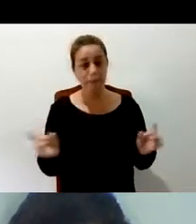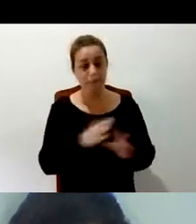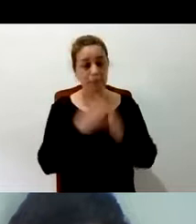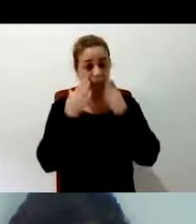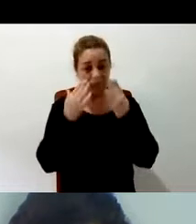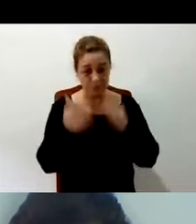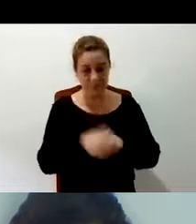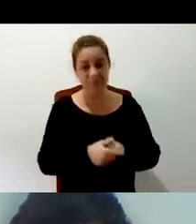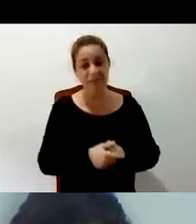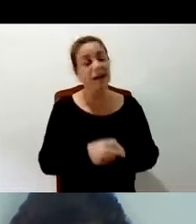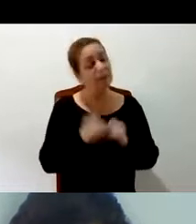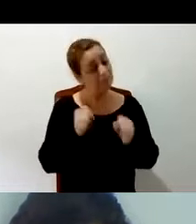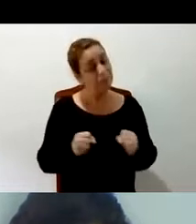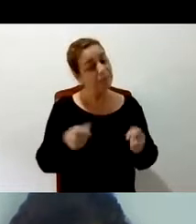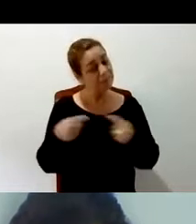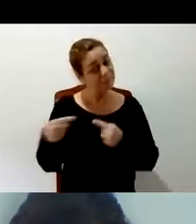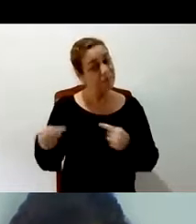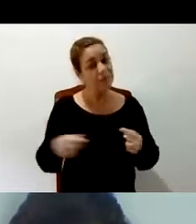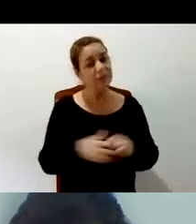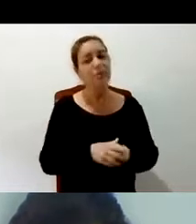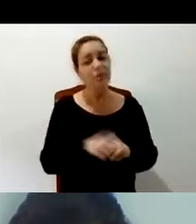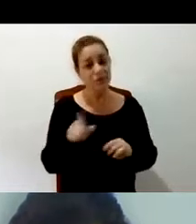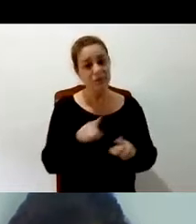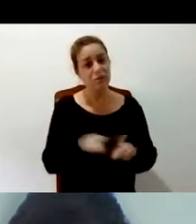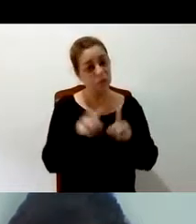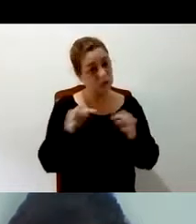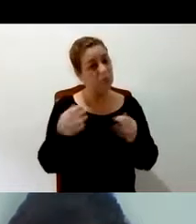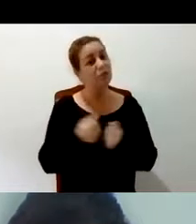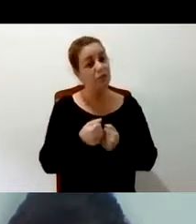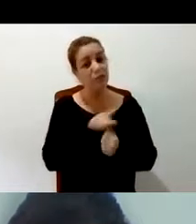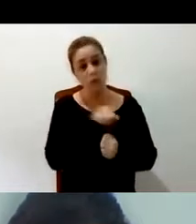aí debater a respeito do que o Antônio levantou.